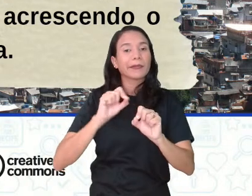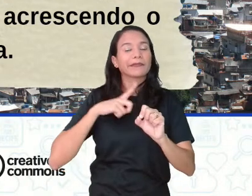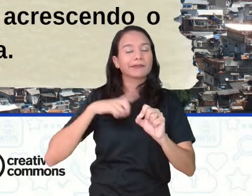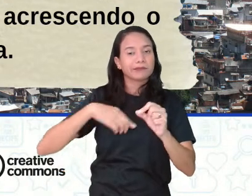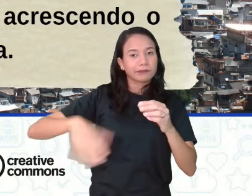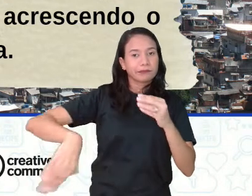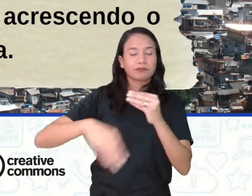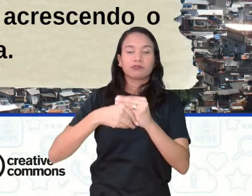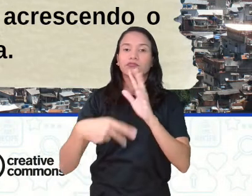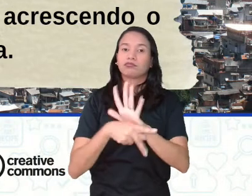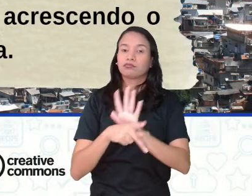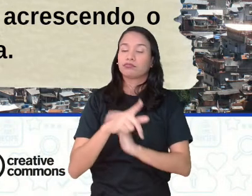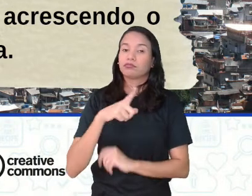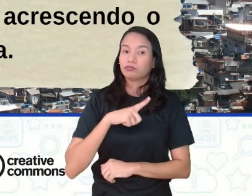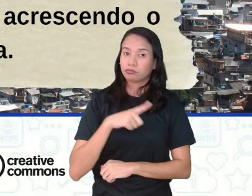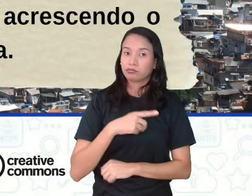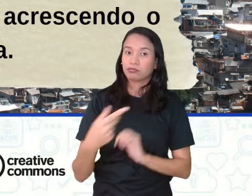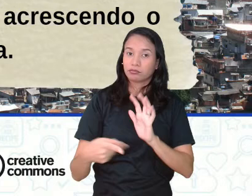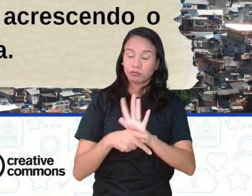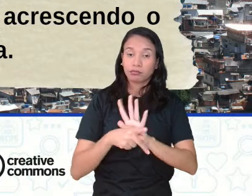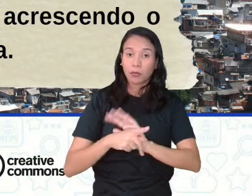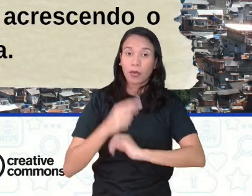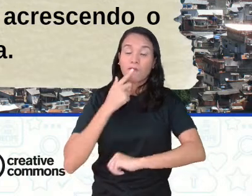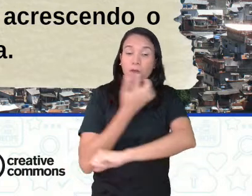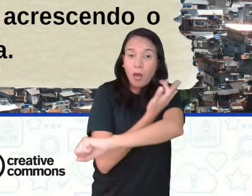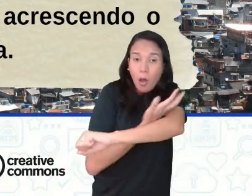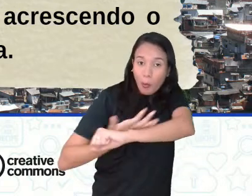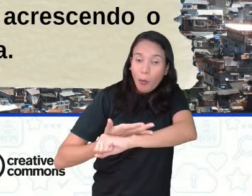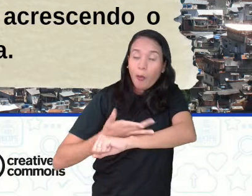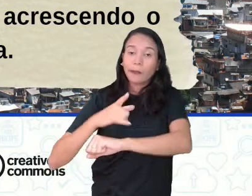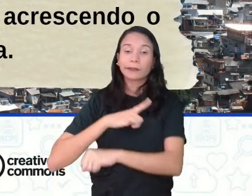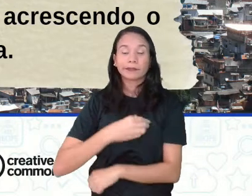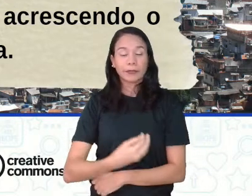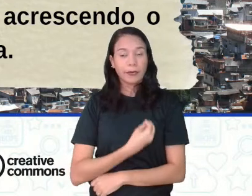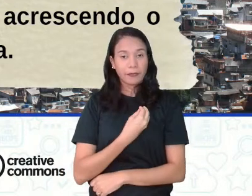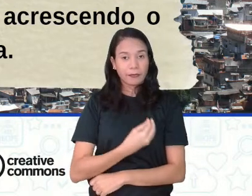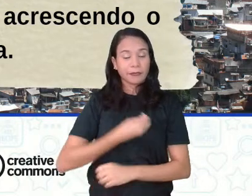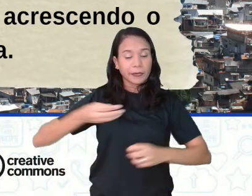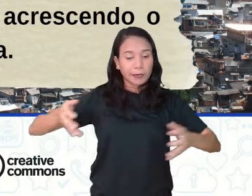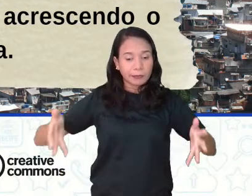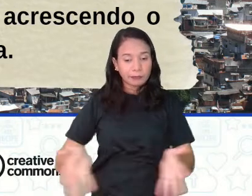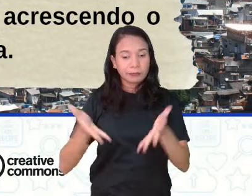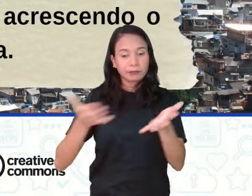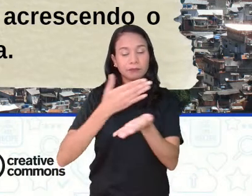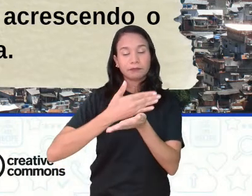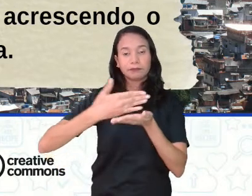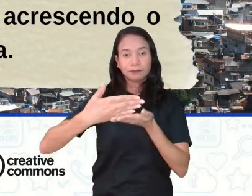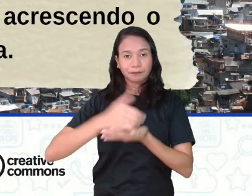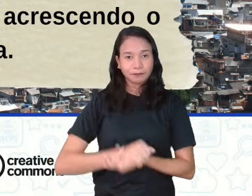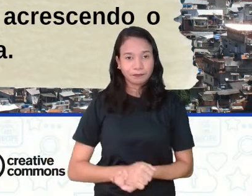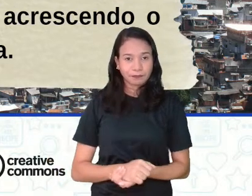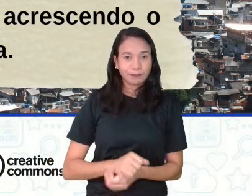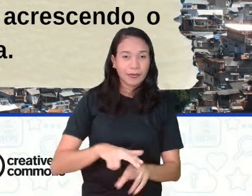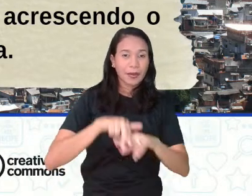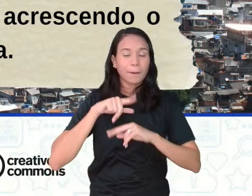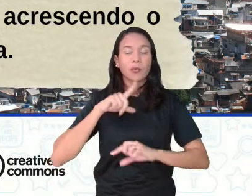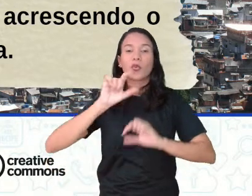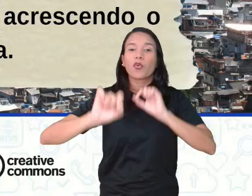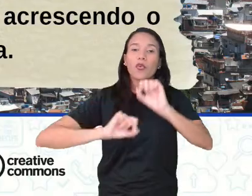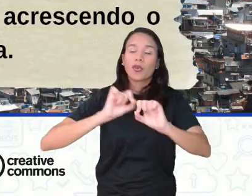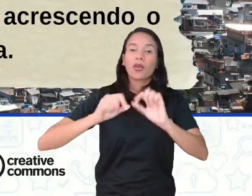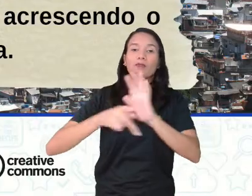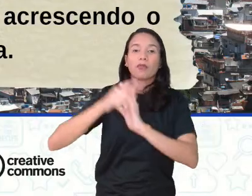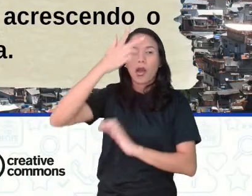fator ao etnocentrismo que se instituía. Então, chegam